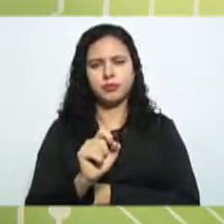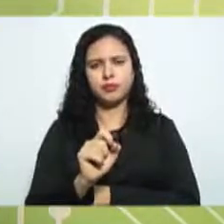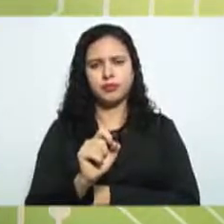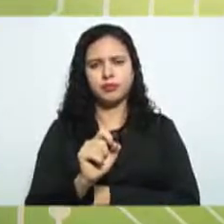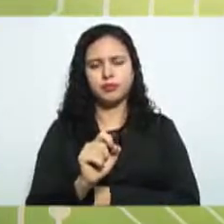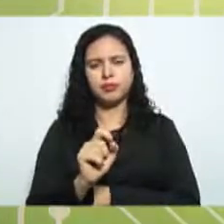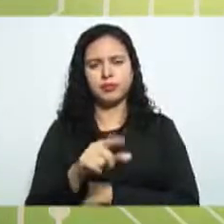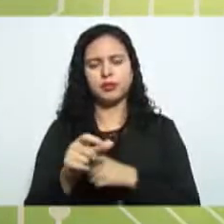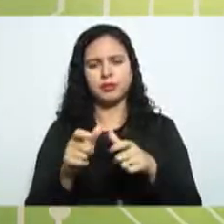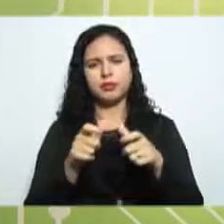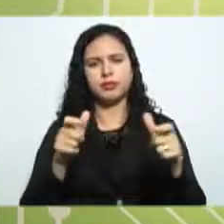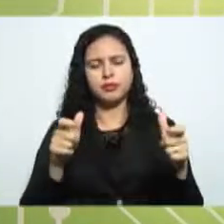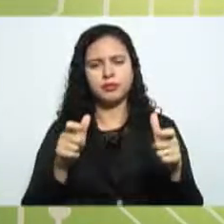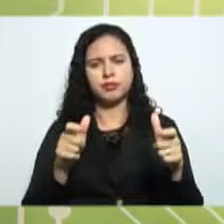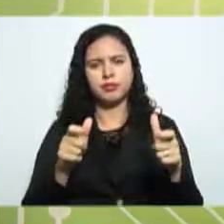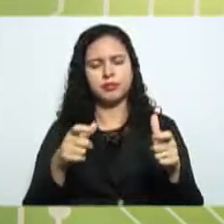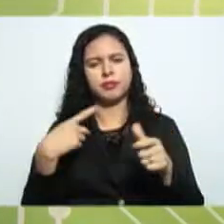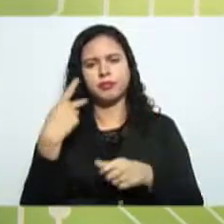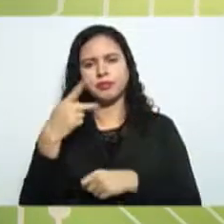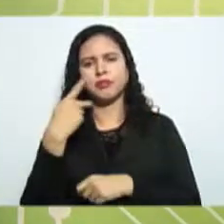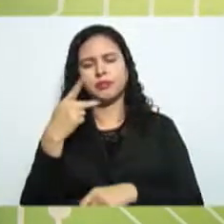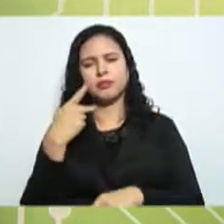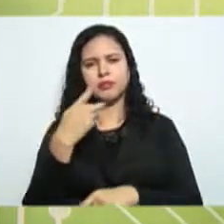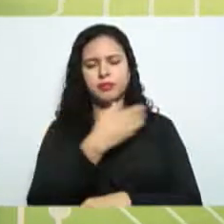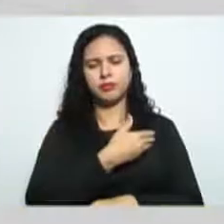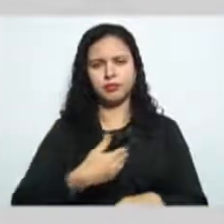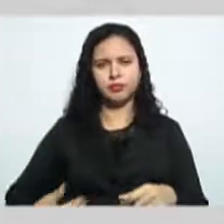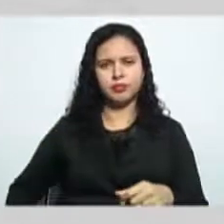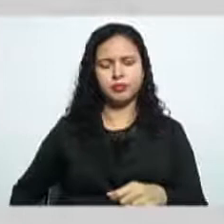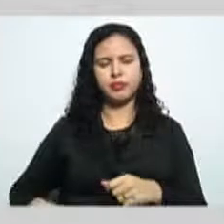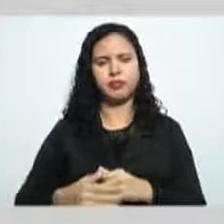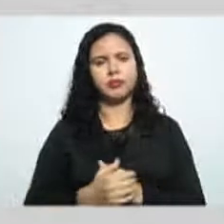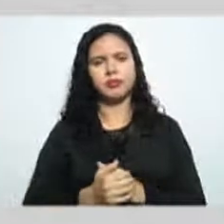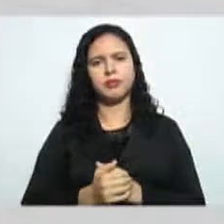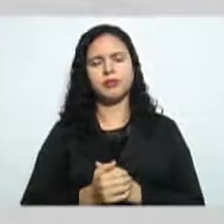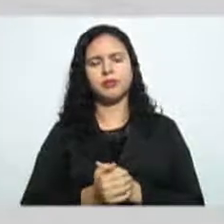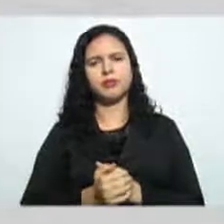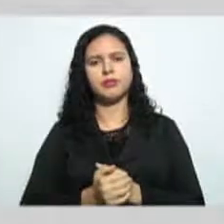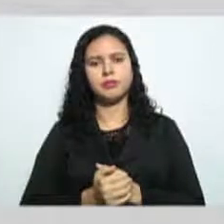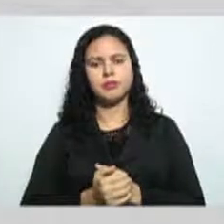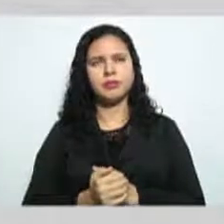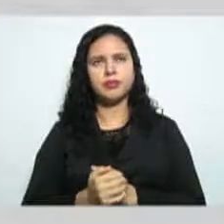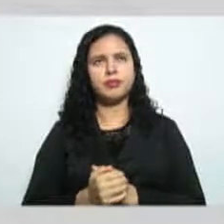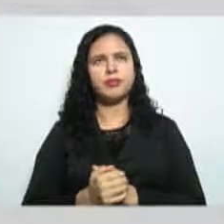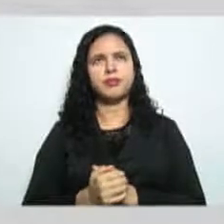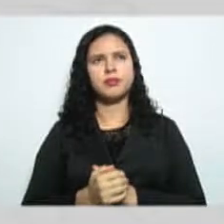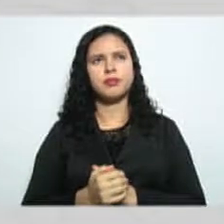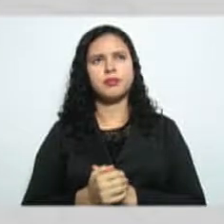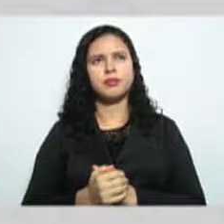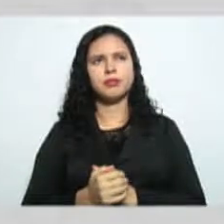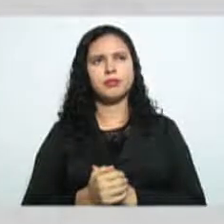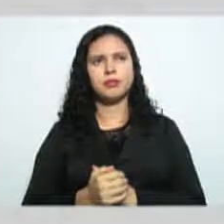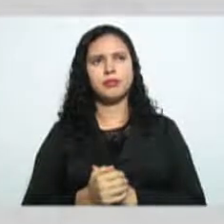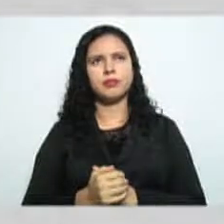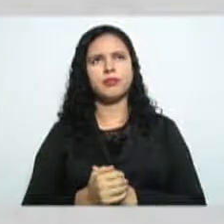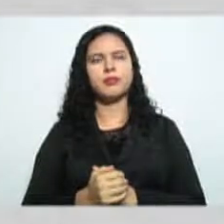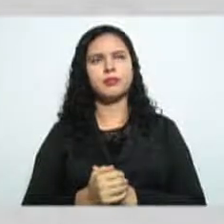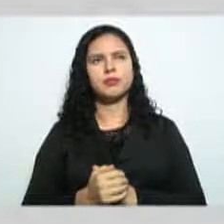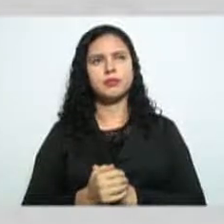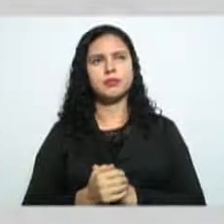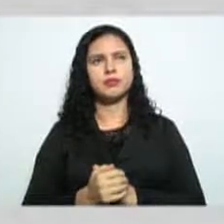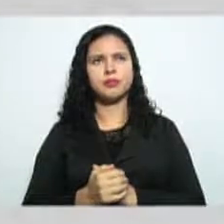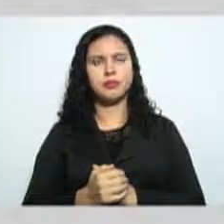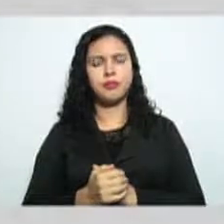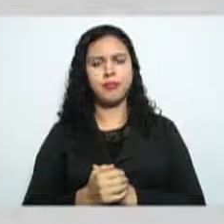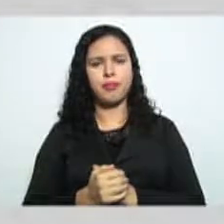ao amadurecimento das nossas políticas públicas. Vamos para a questão número 2. Vou ler de novo. Aí